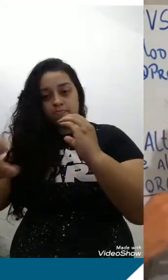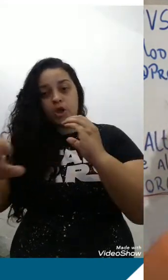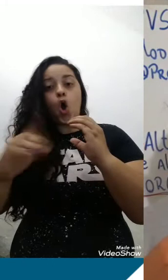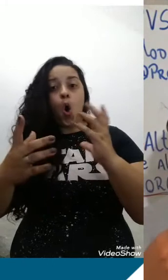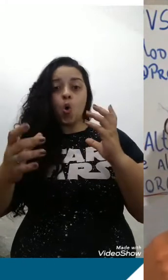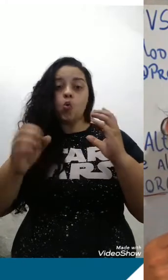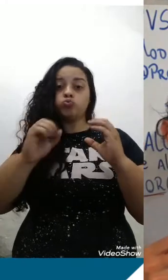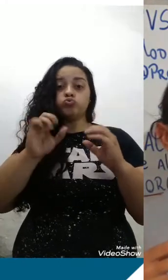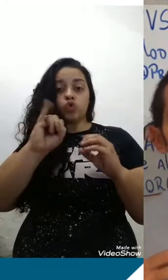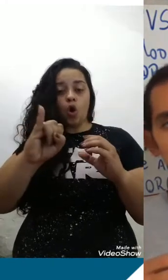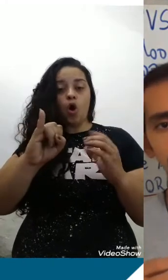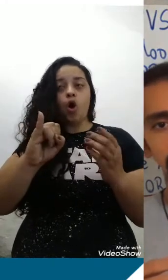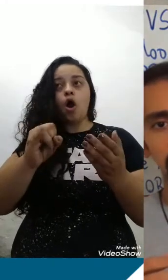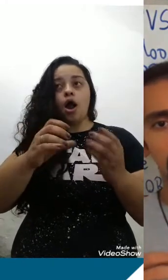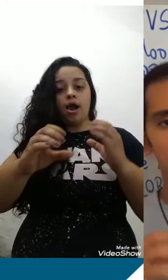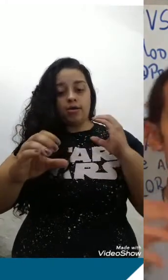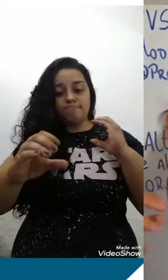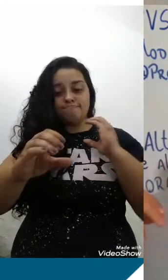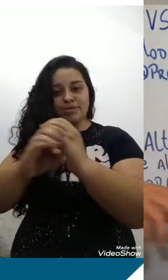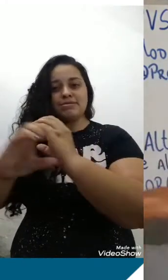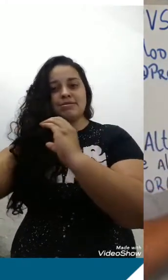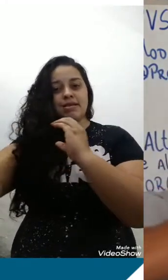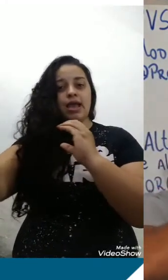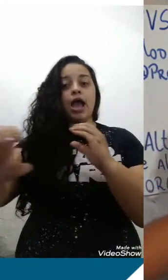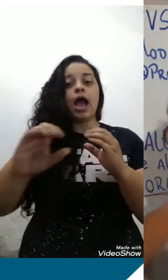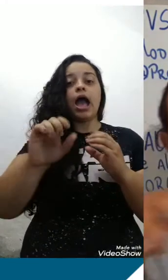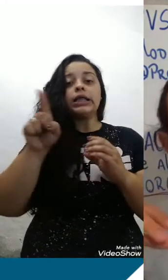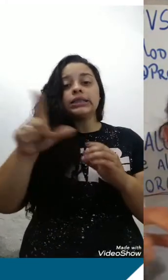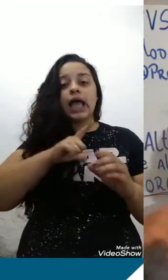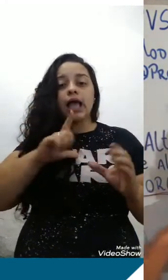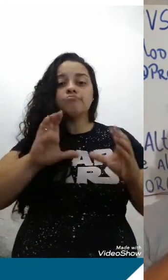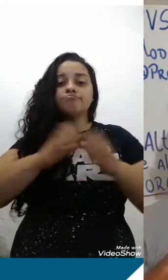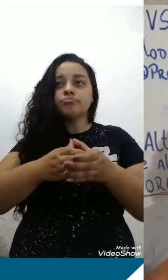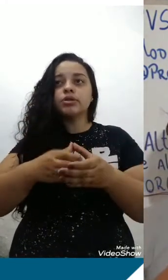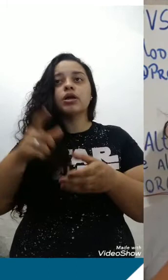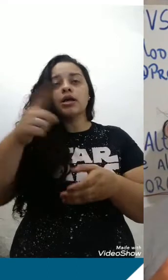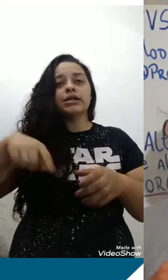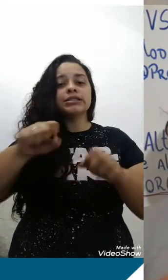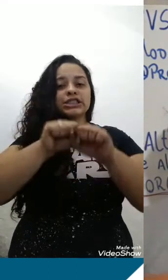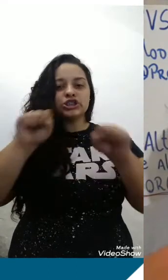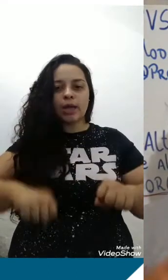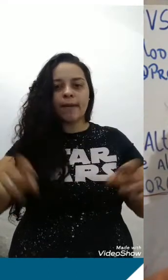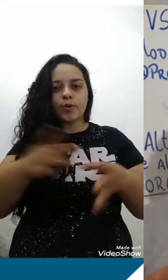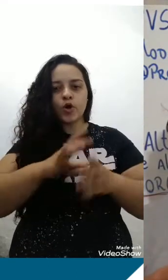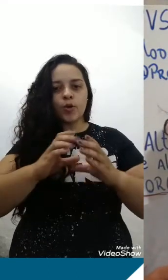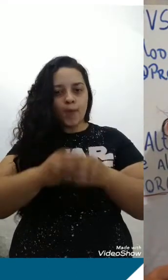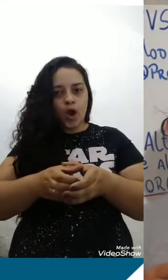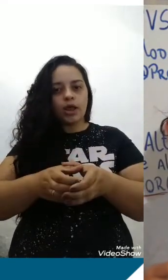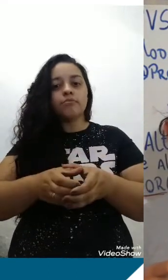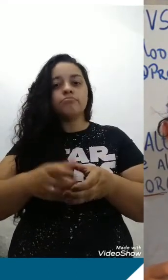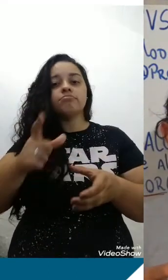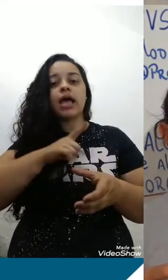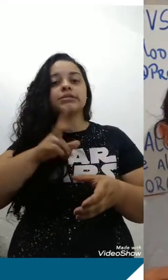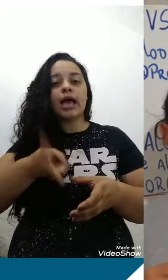entre si. Mas a quantidade de movimento total daquele sistema, daquele conjunto de